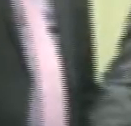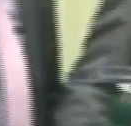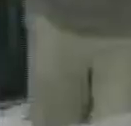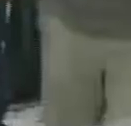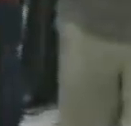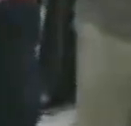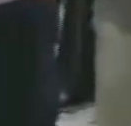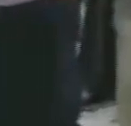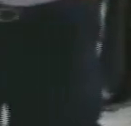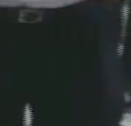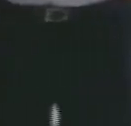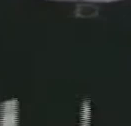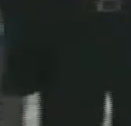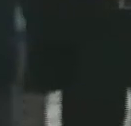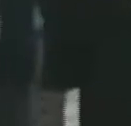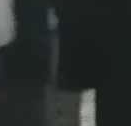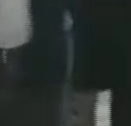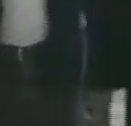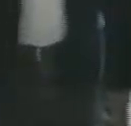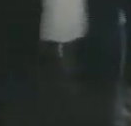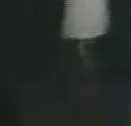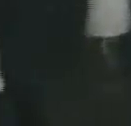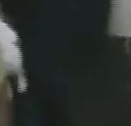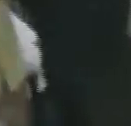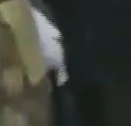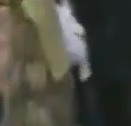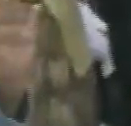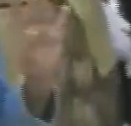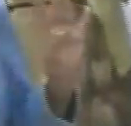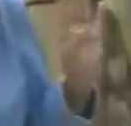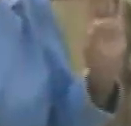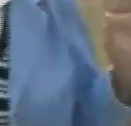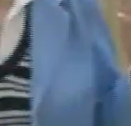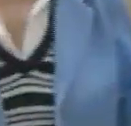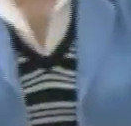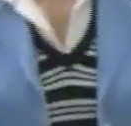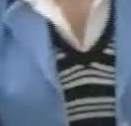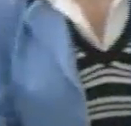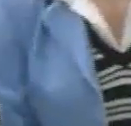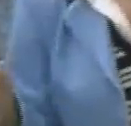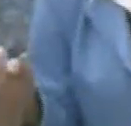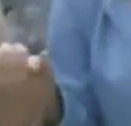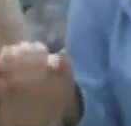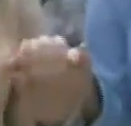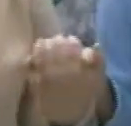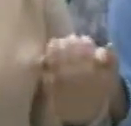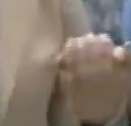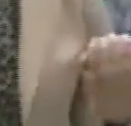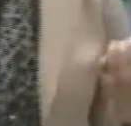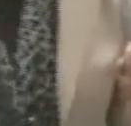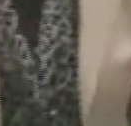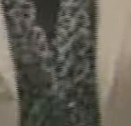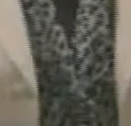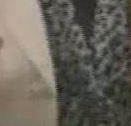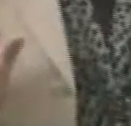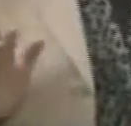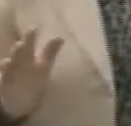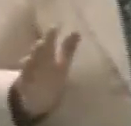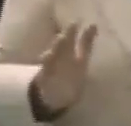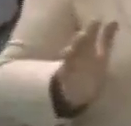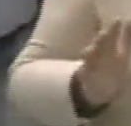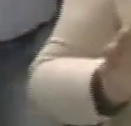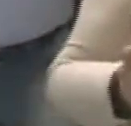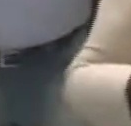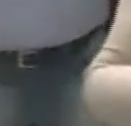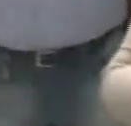nós ouvimos a tua palavra senhor a tua palavra senhor ela não volta vazia e Ela